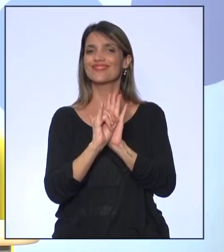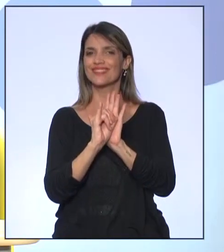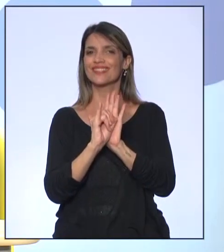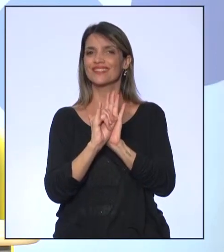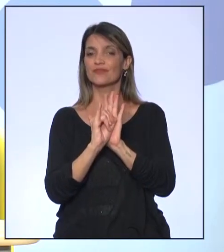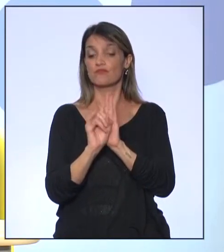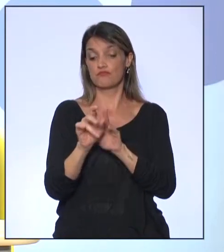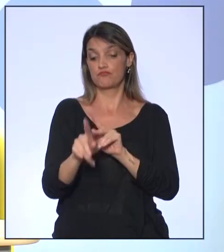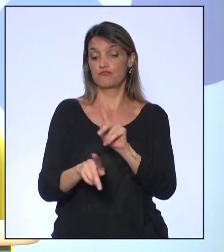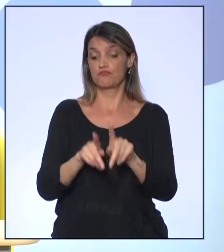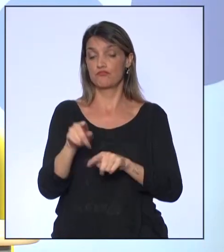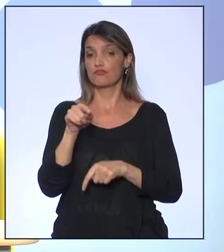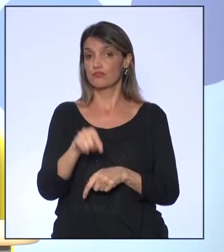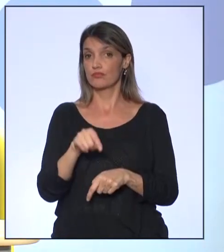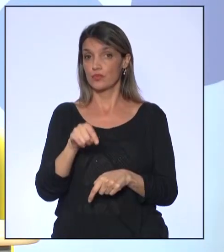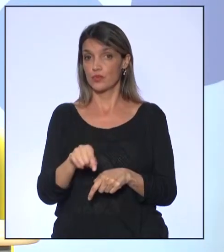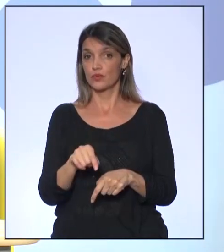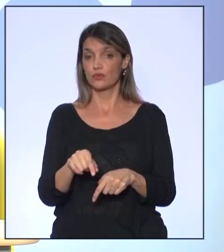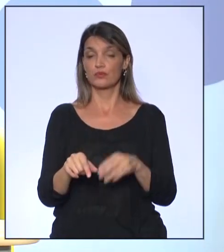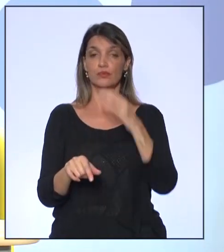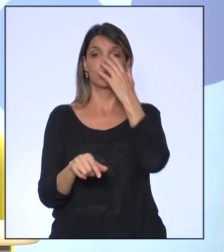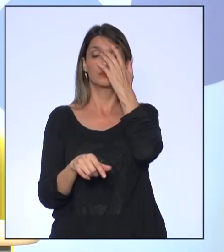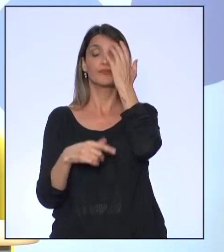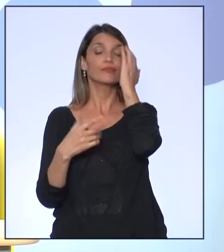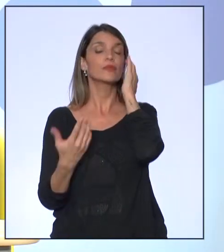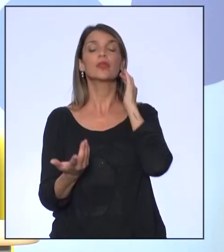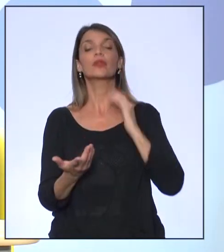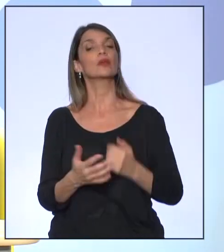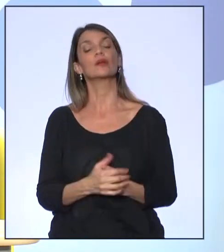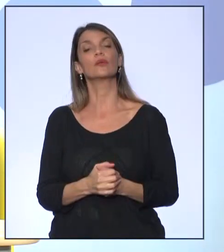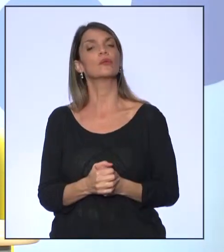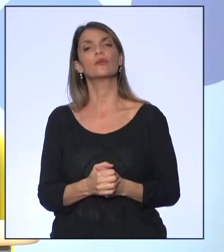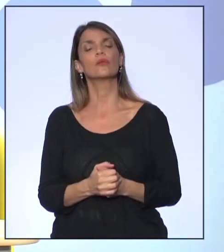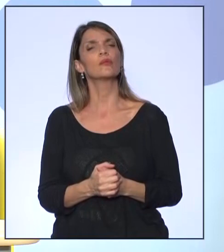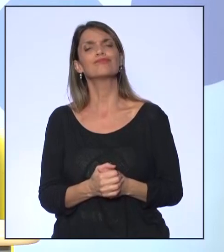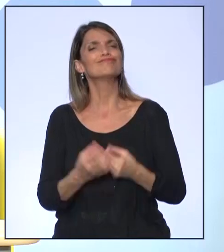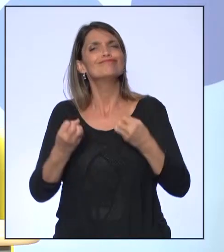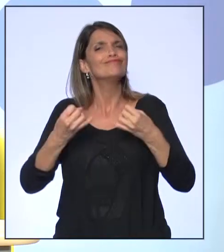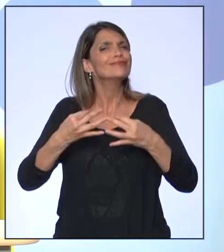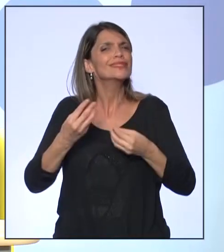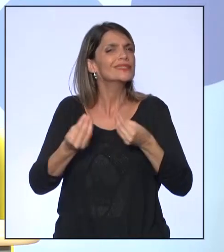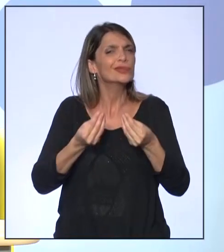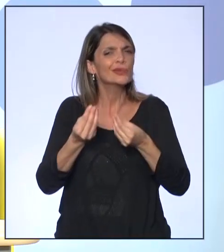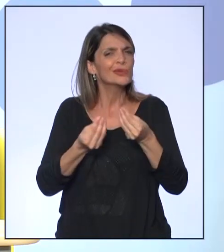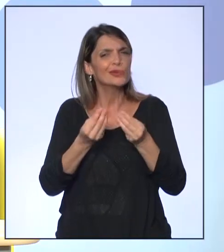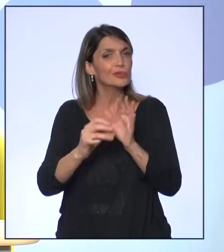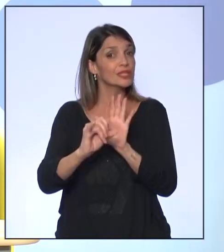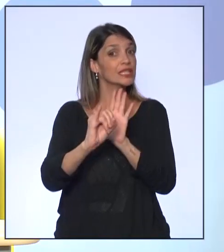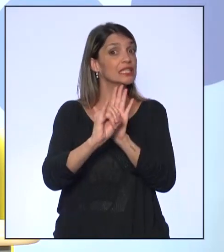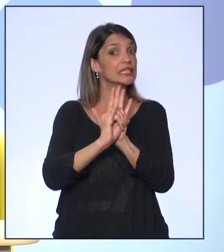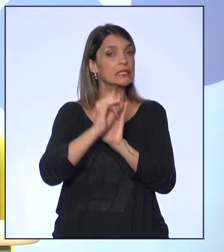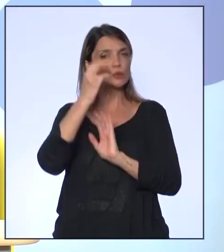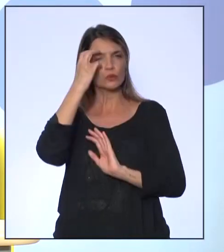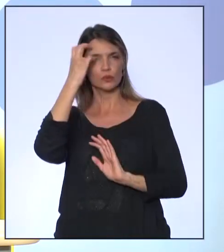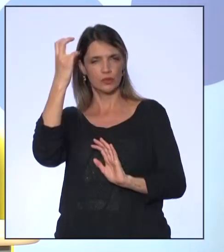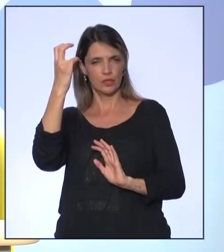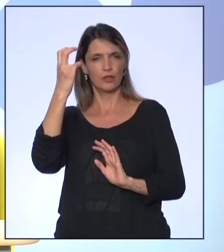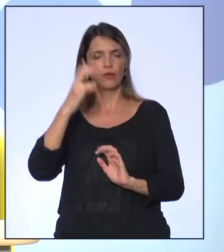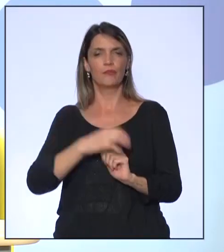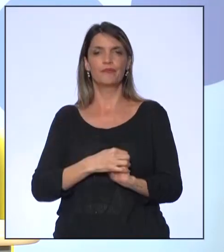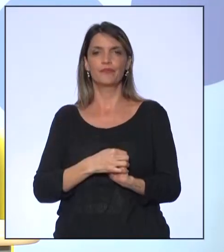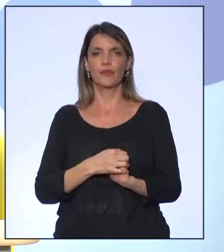povo. Tá? Então, como que a gente, né, pode explicar melhor a questão da identidade cultural?